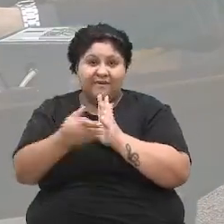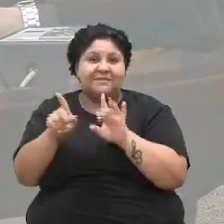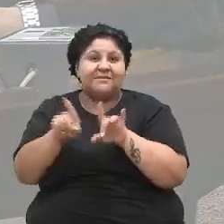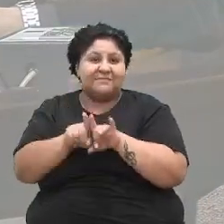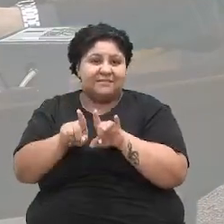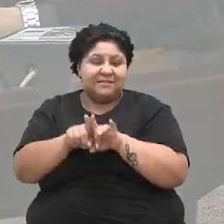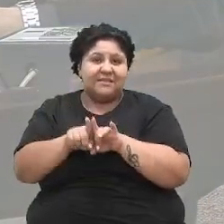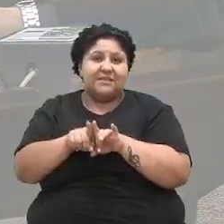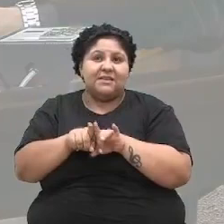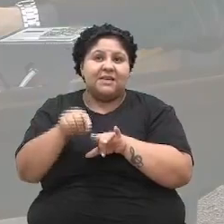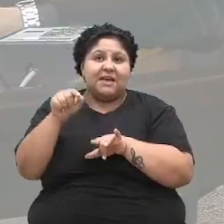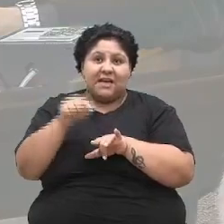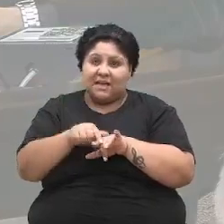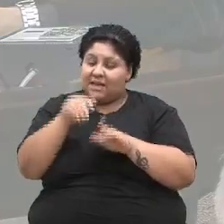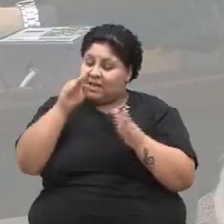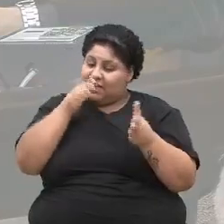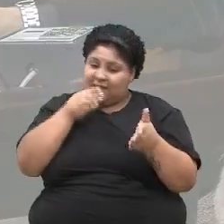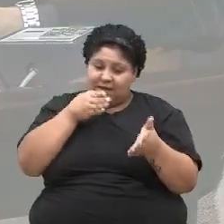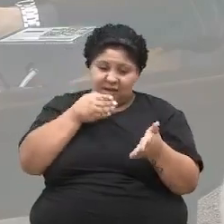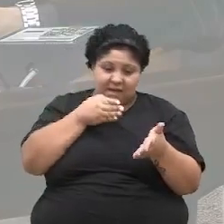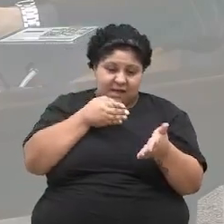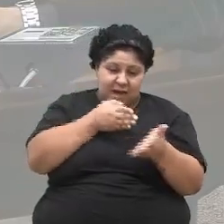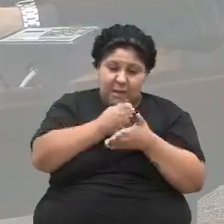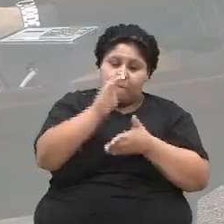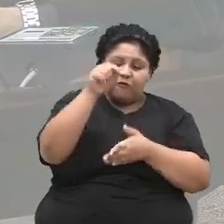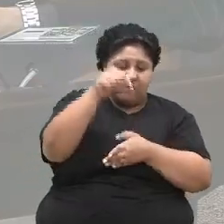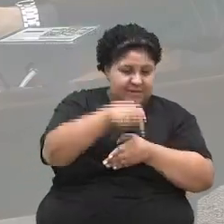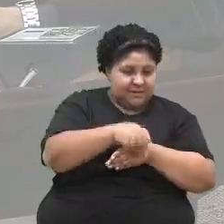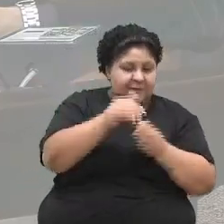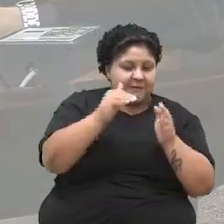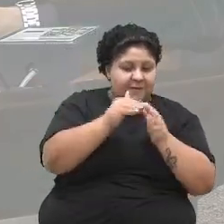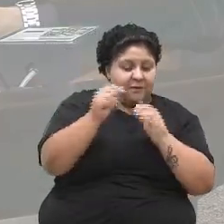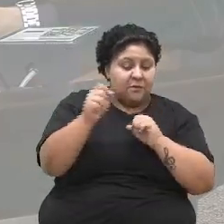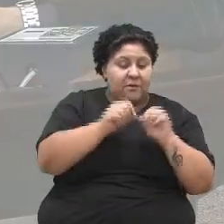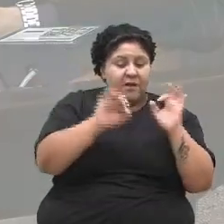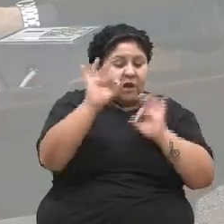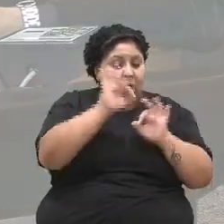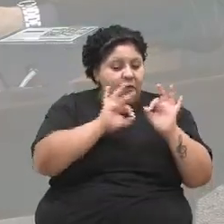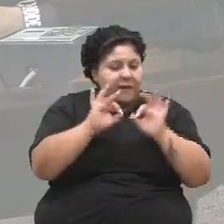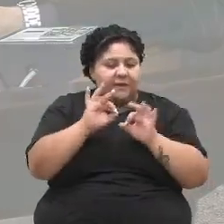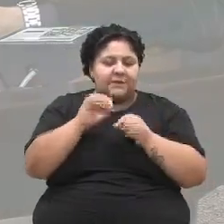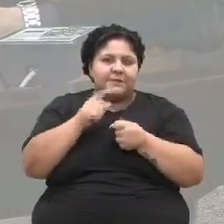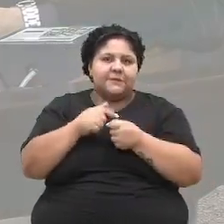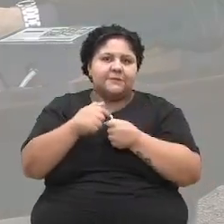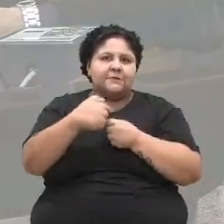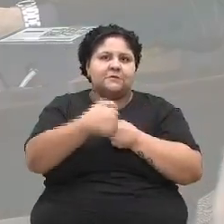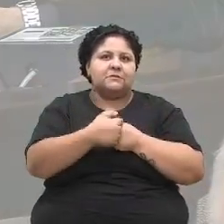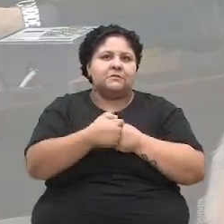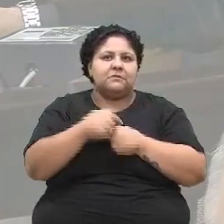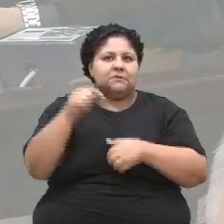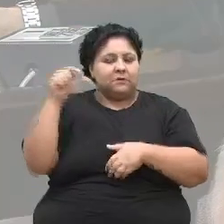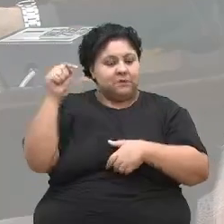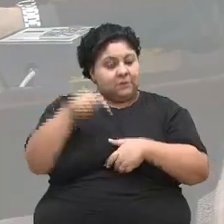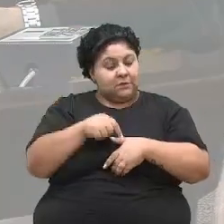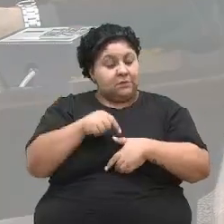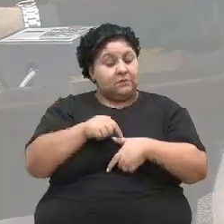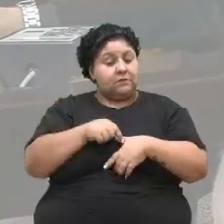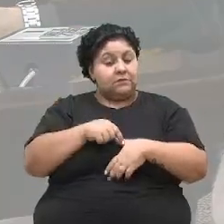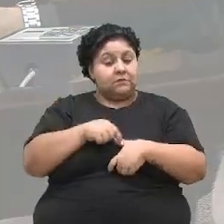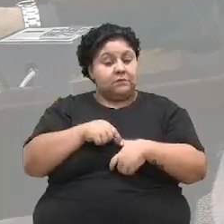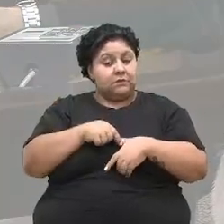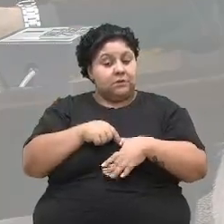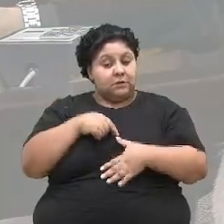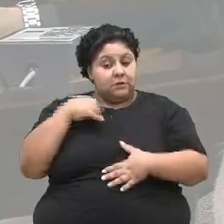aprovando nesta casa no dia de hoje, para poder organizar a cidade. E isso é extremamente um